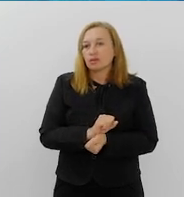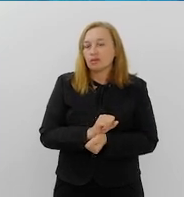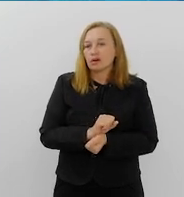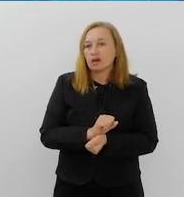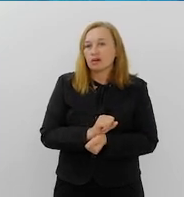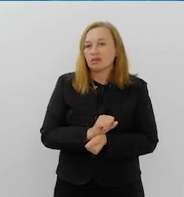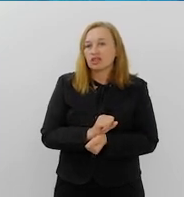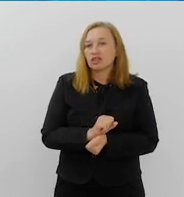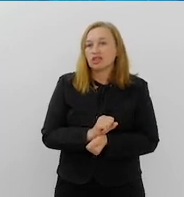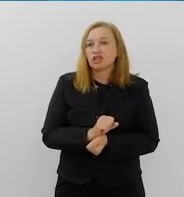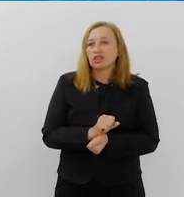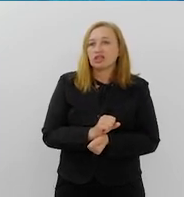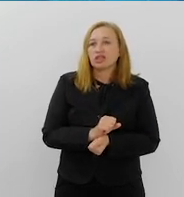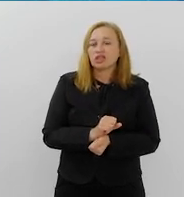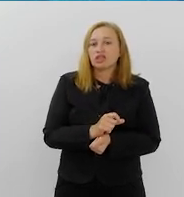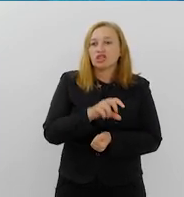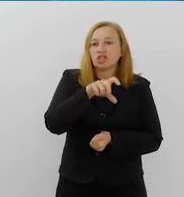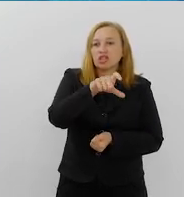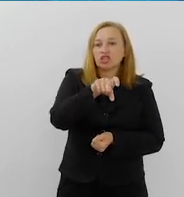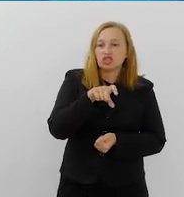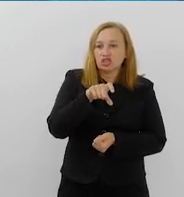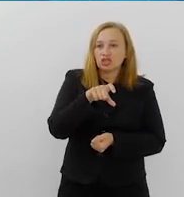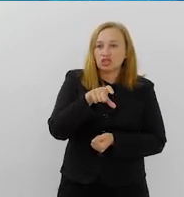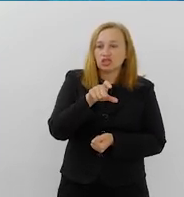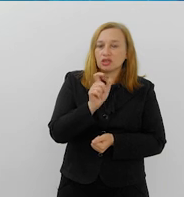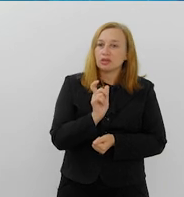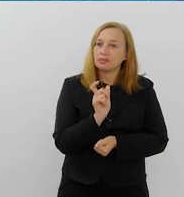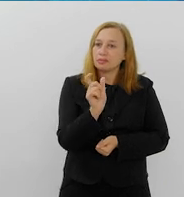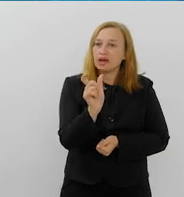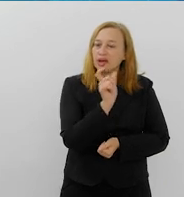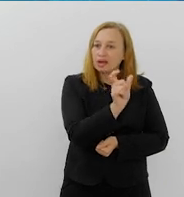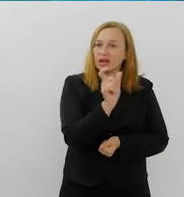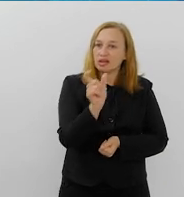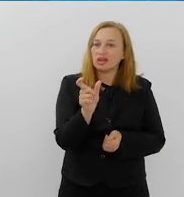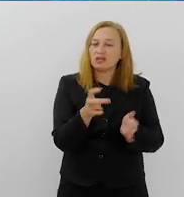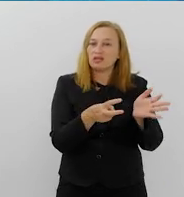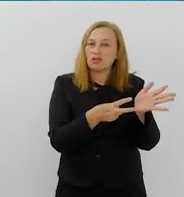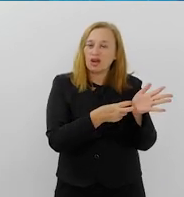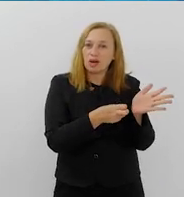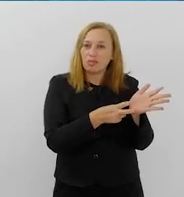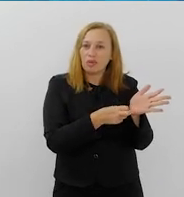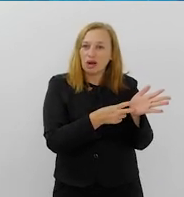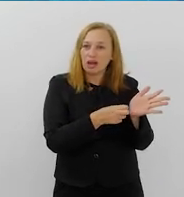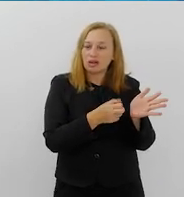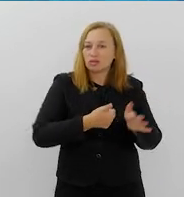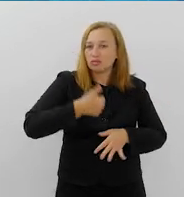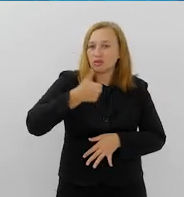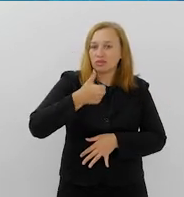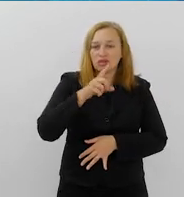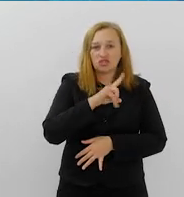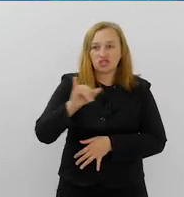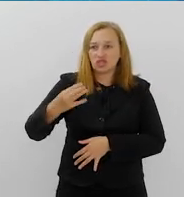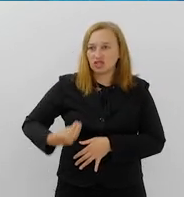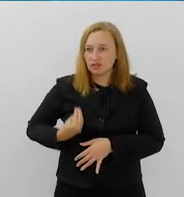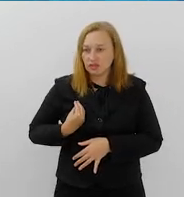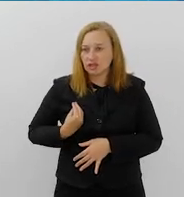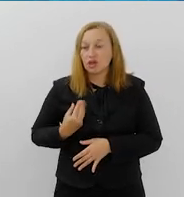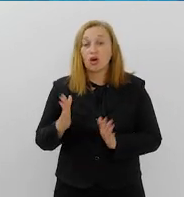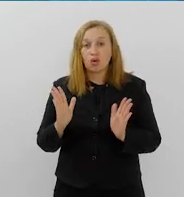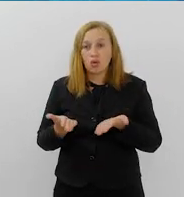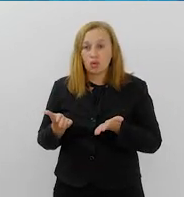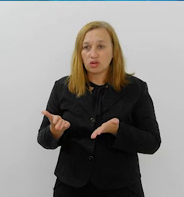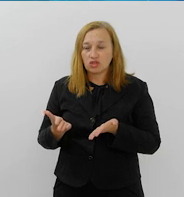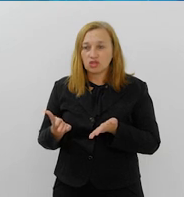espera-se X palavras durante o primeiro ano de vida. Hoje,